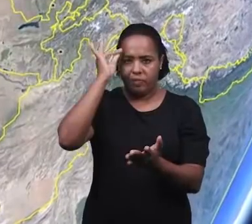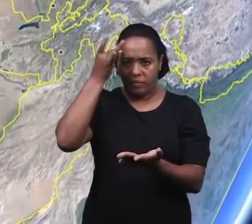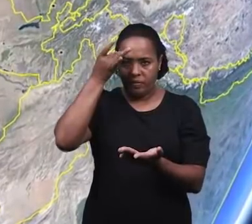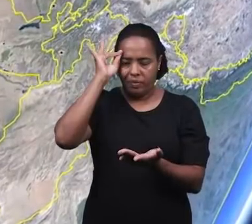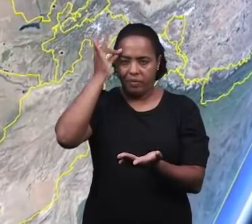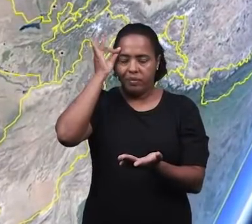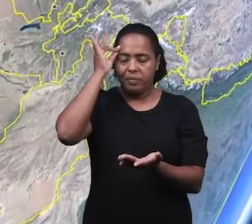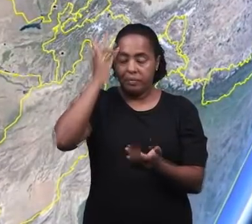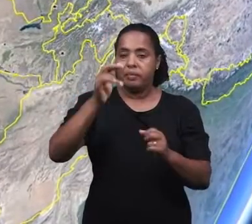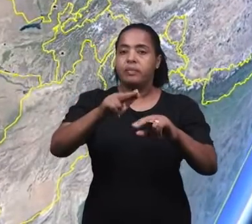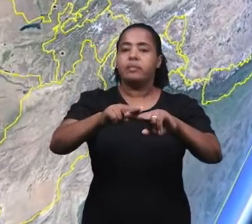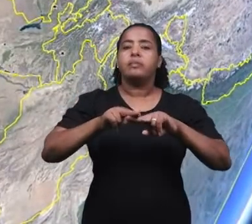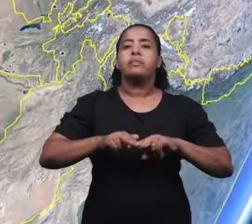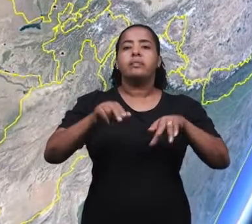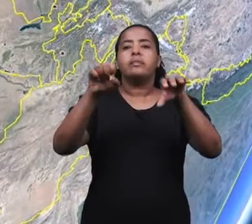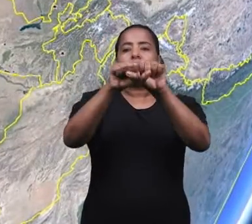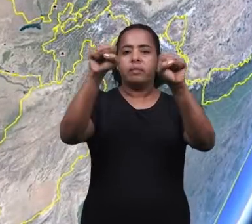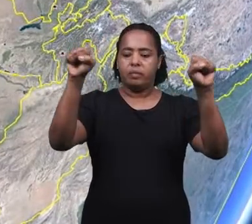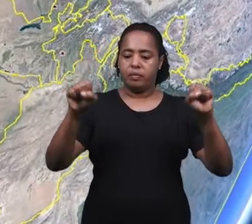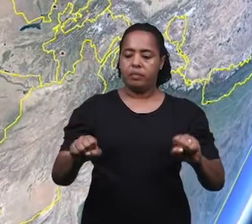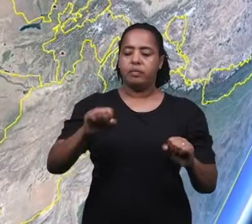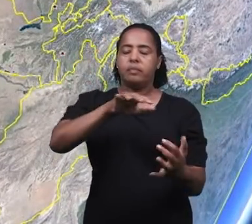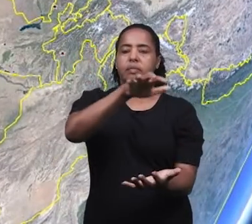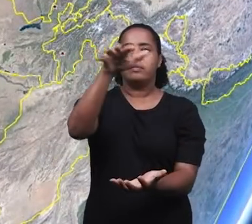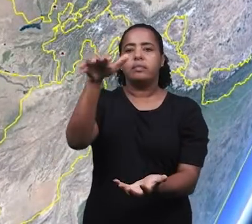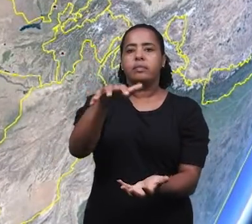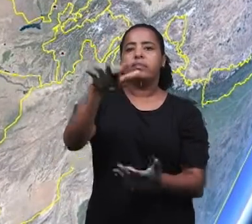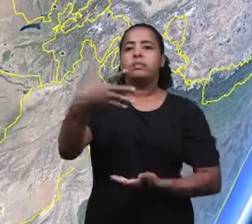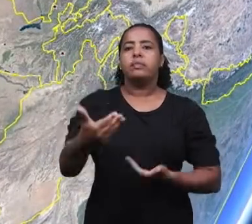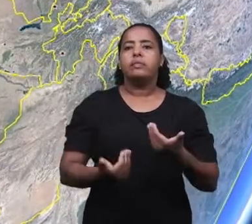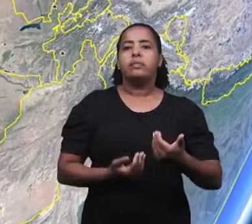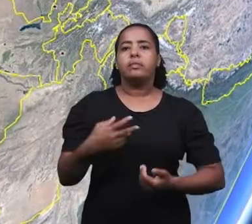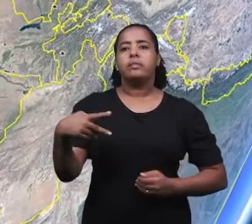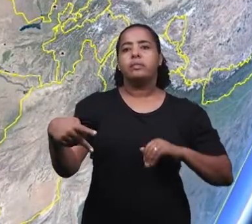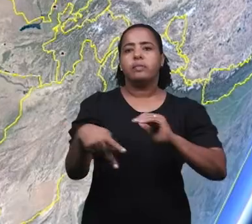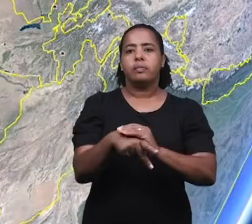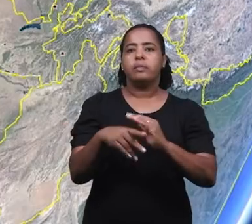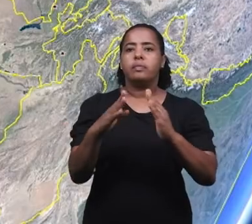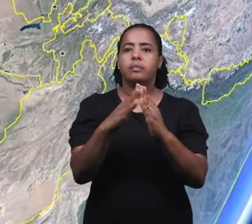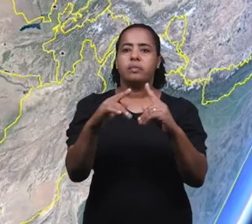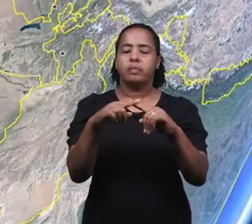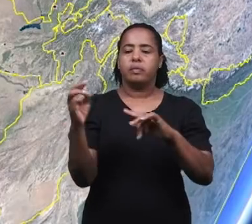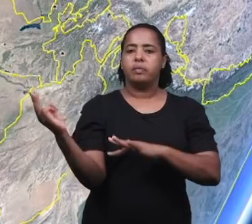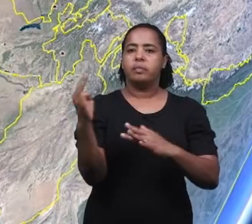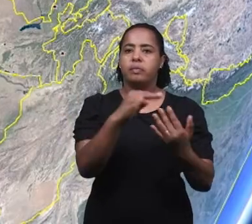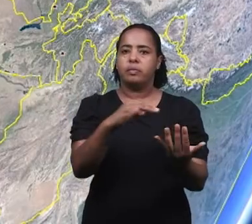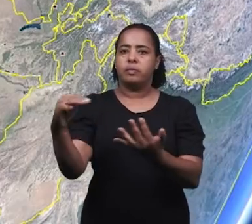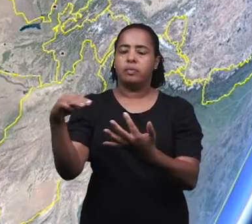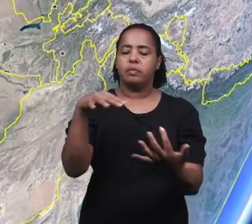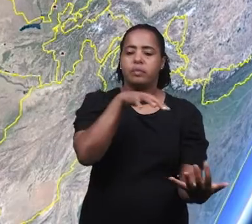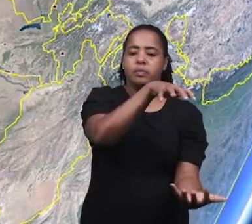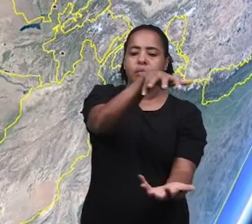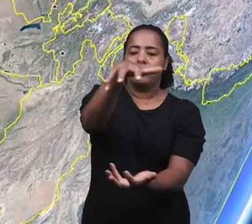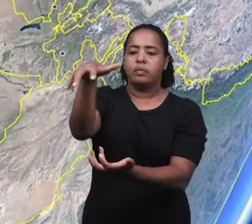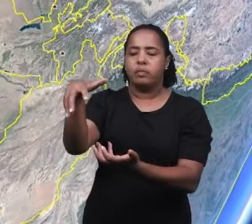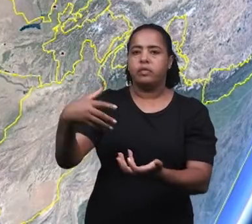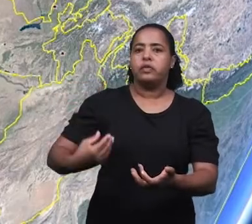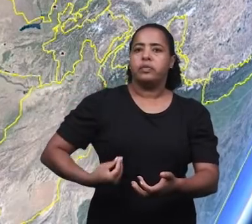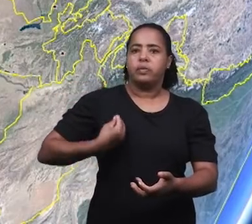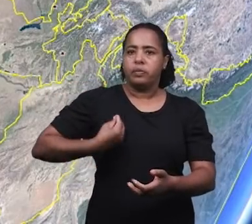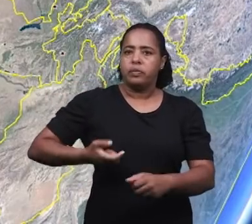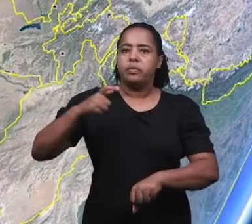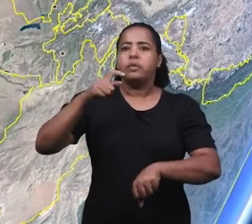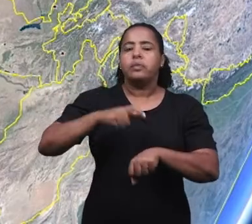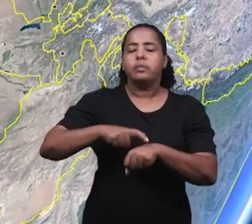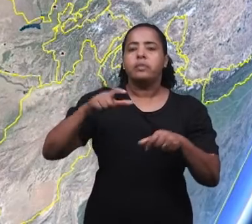espírito. Através do sistema de transmissão, os membros da Igreja Cristã Maranata de todo o planeta vivem